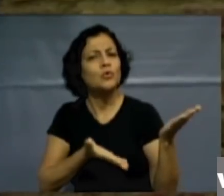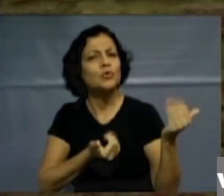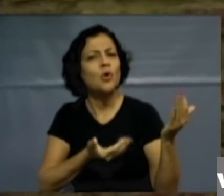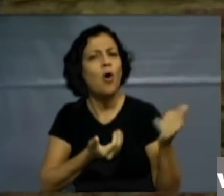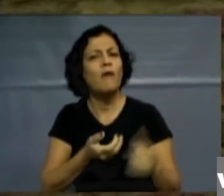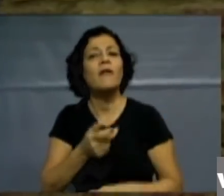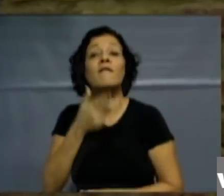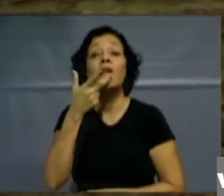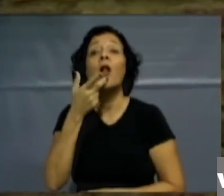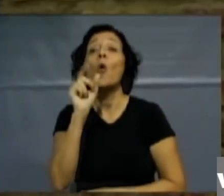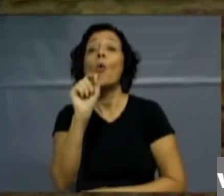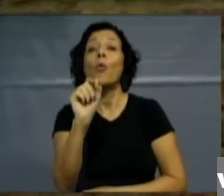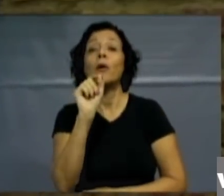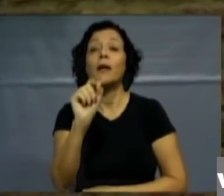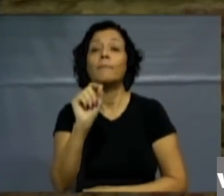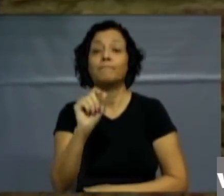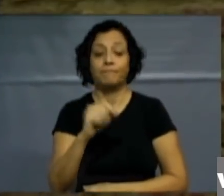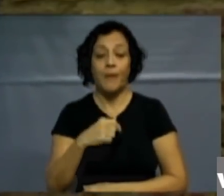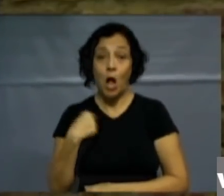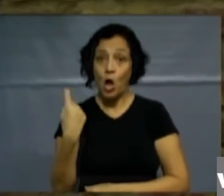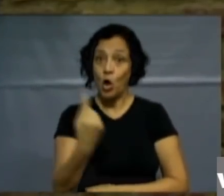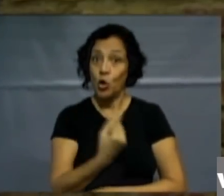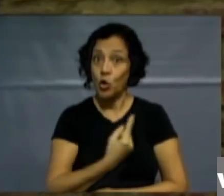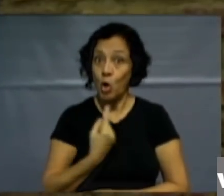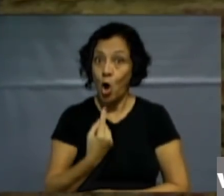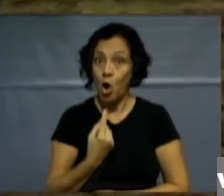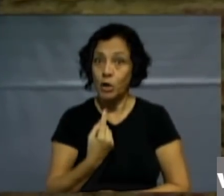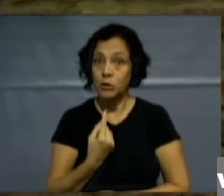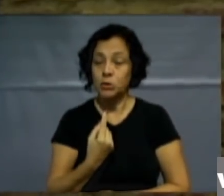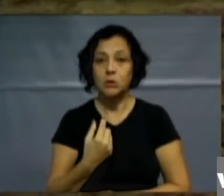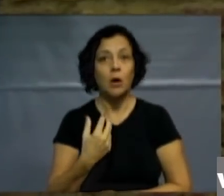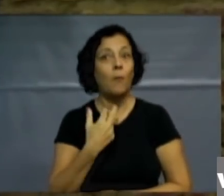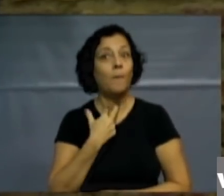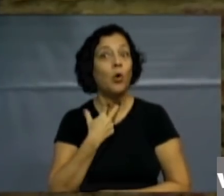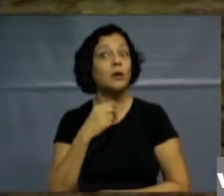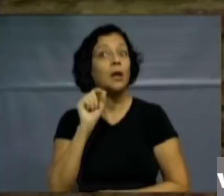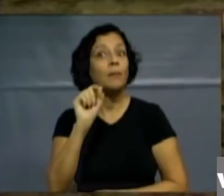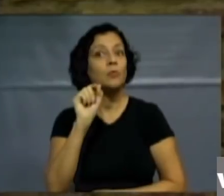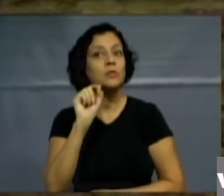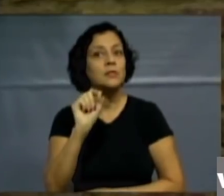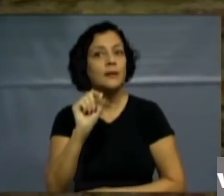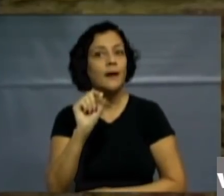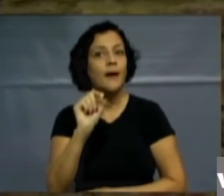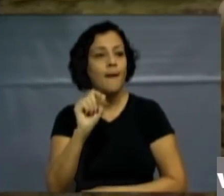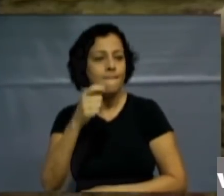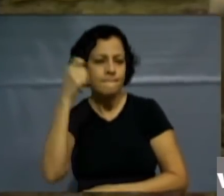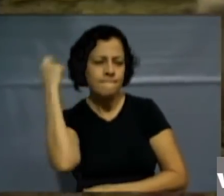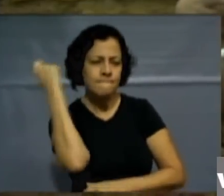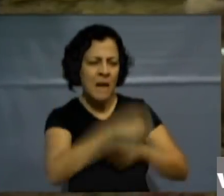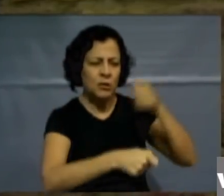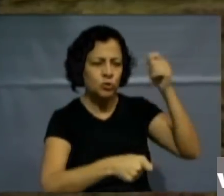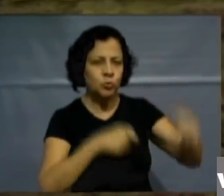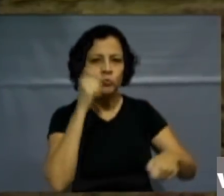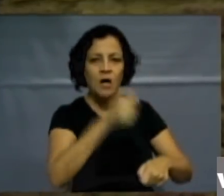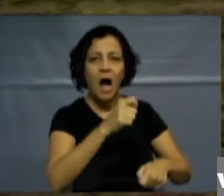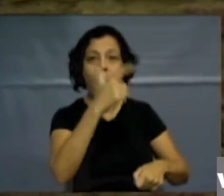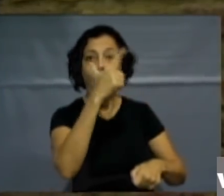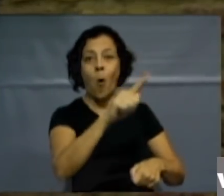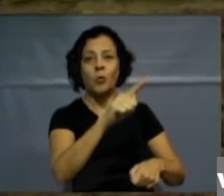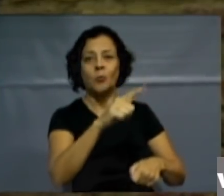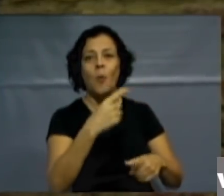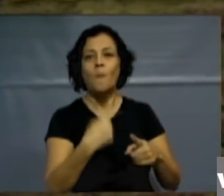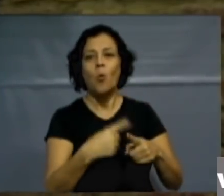para nós: daqui por diante ninguém me moleste, pois trago no corpo as marcas